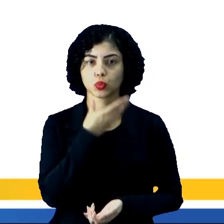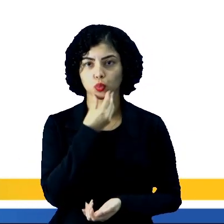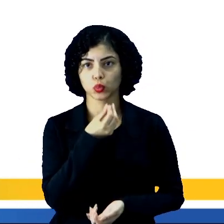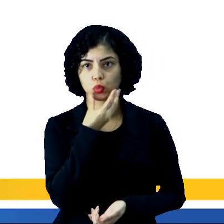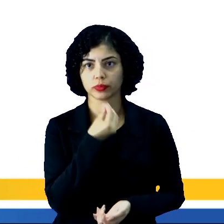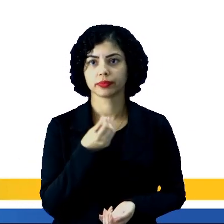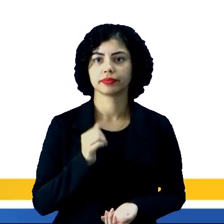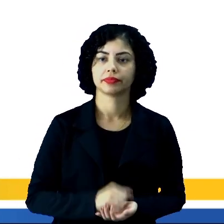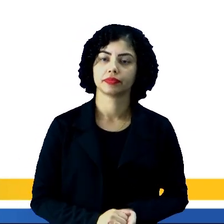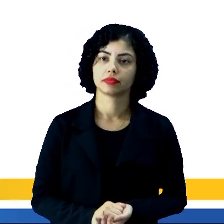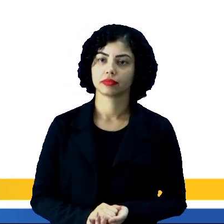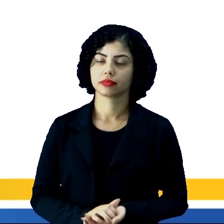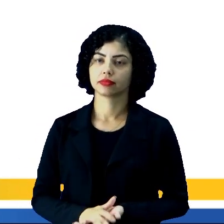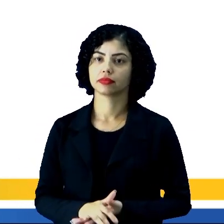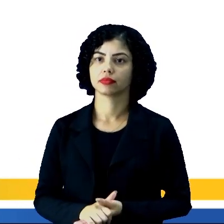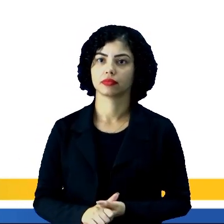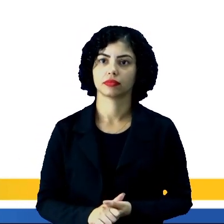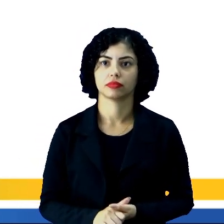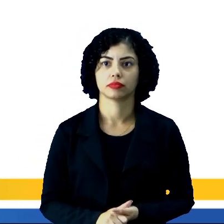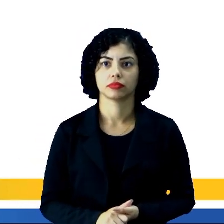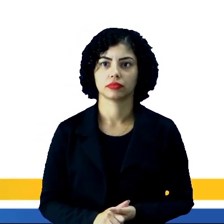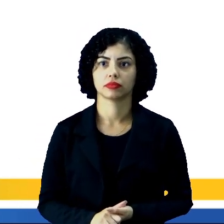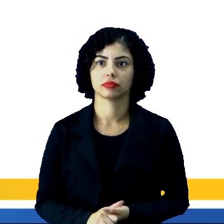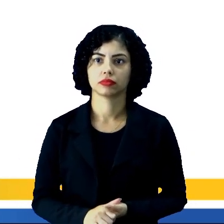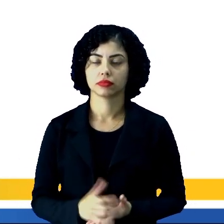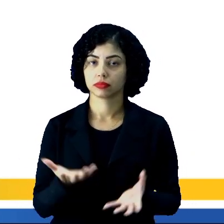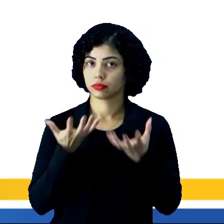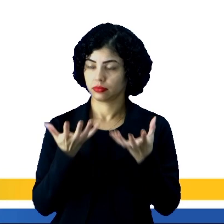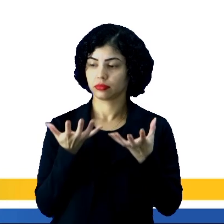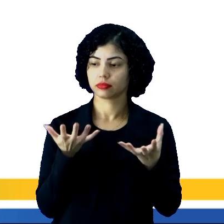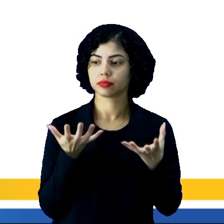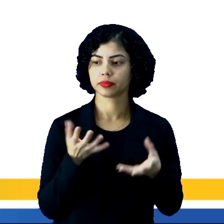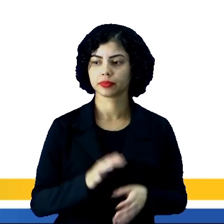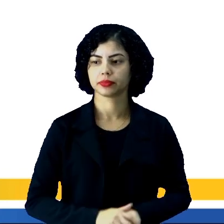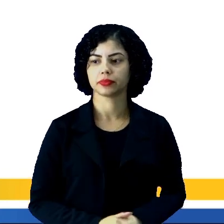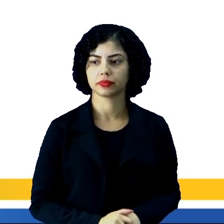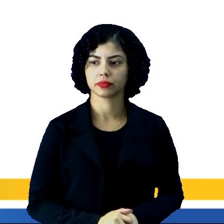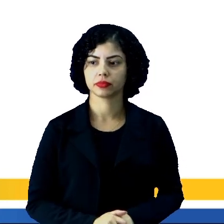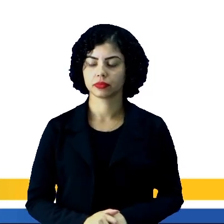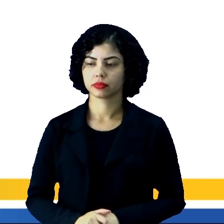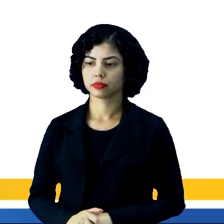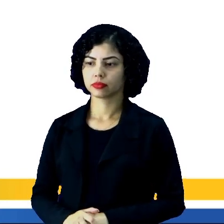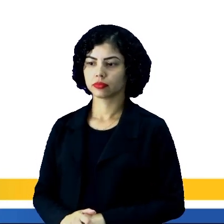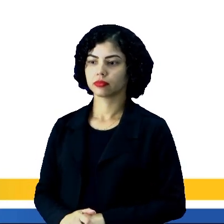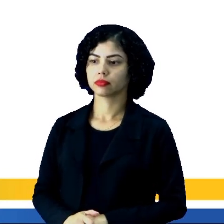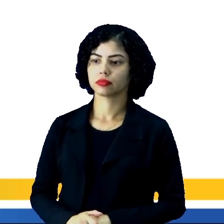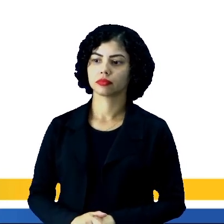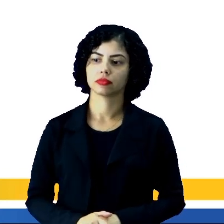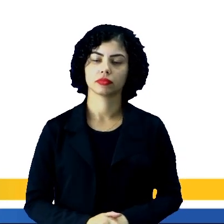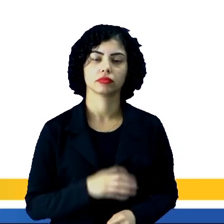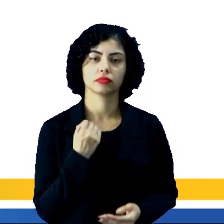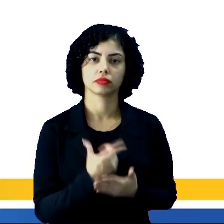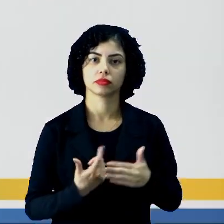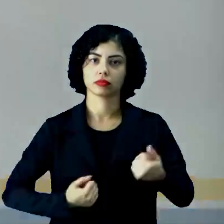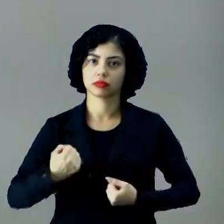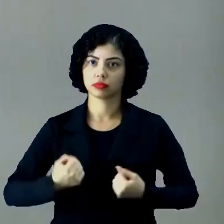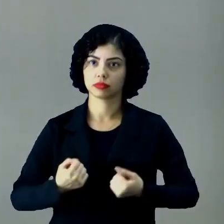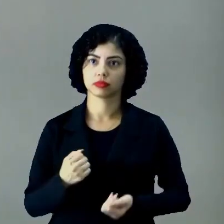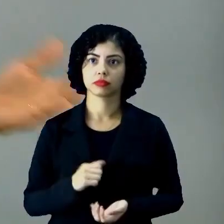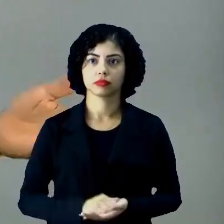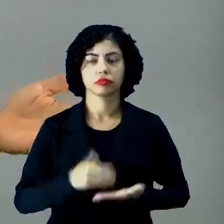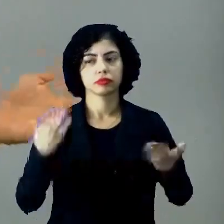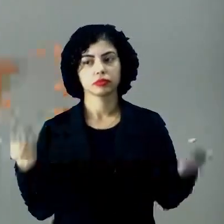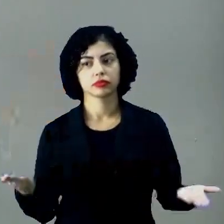então o homem quem é o verbo o querer né e comprar um carro é predicado